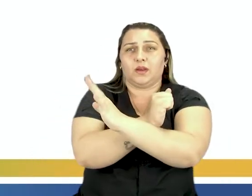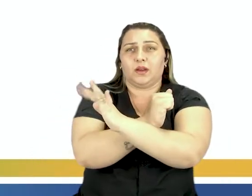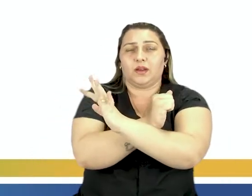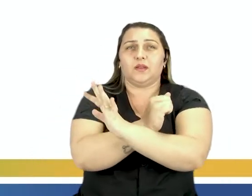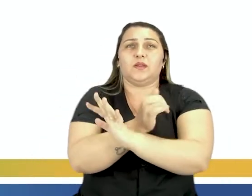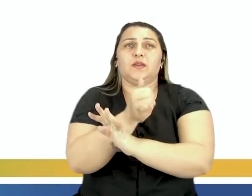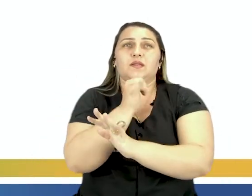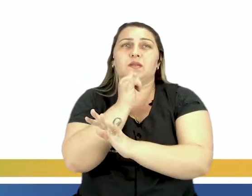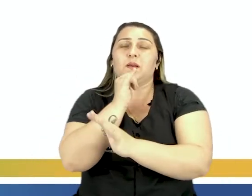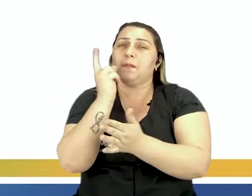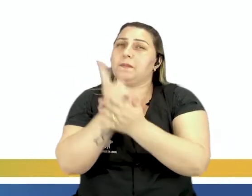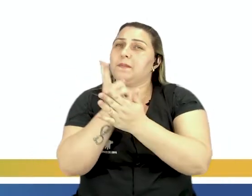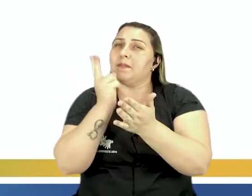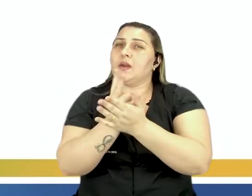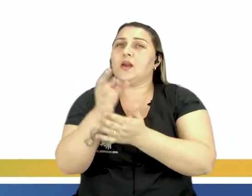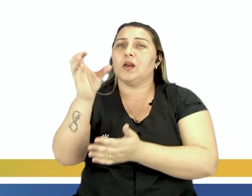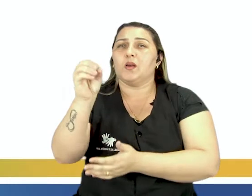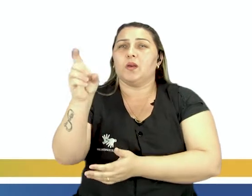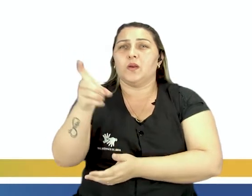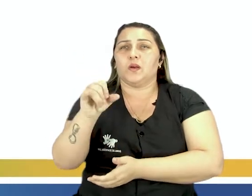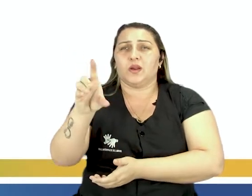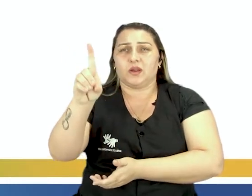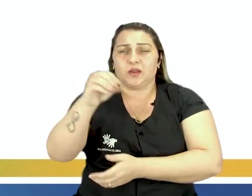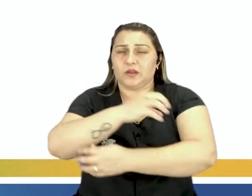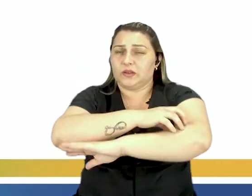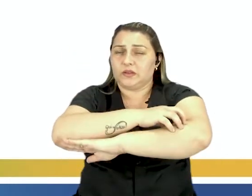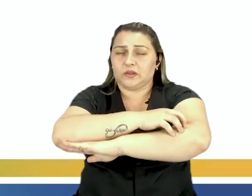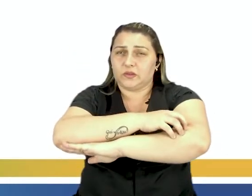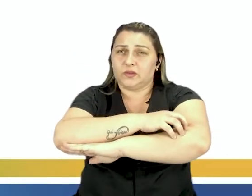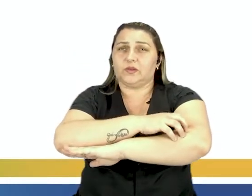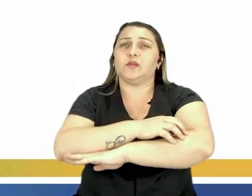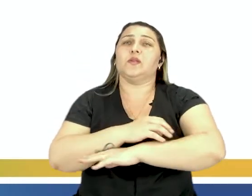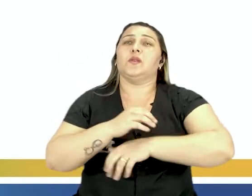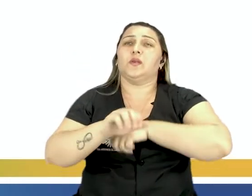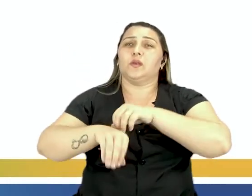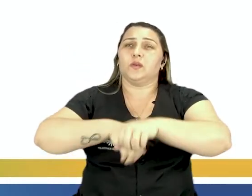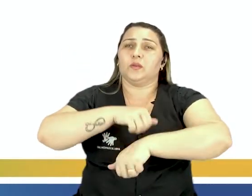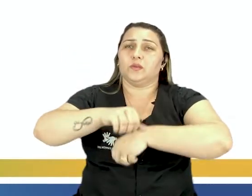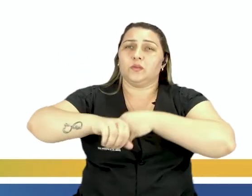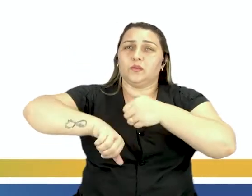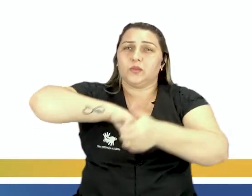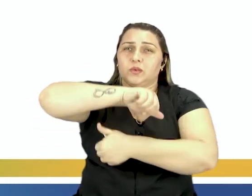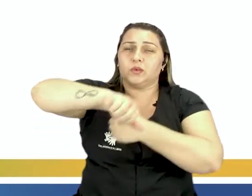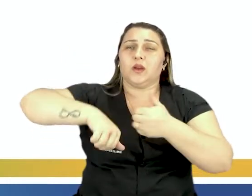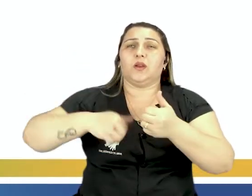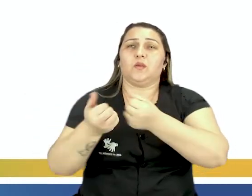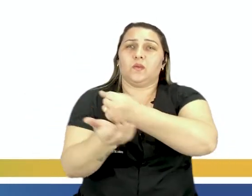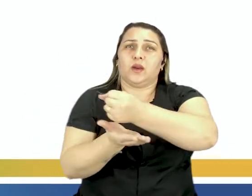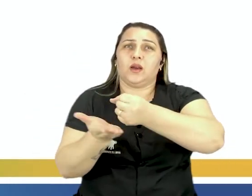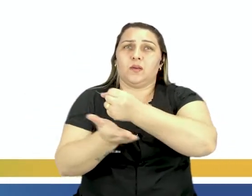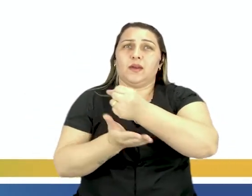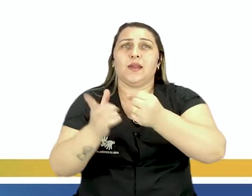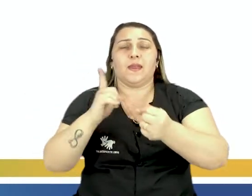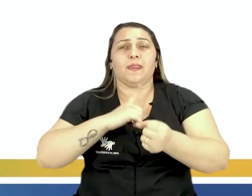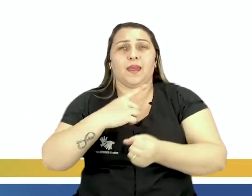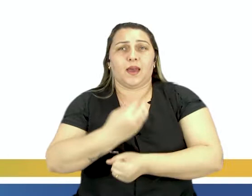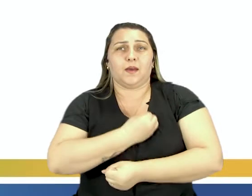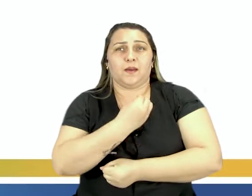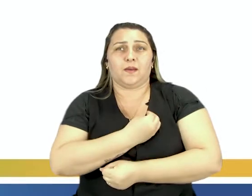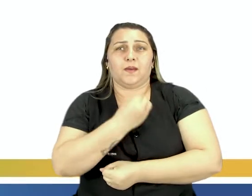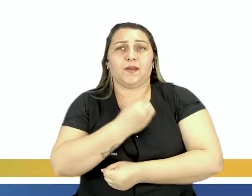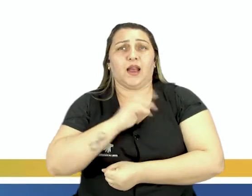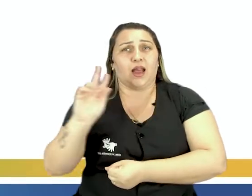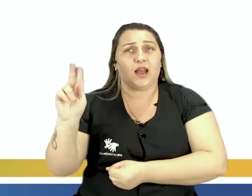exemplo aqui do mesmo óxido reagindo com uma base. Como que eu sei que isso é uma base? Porque tem a presença